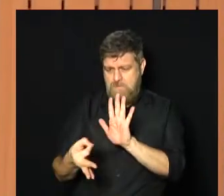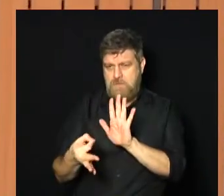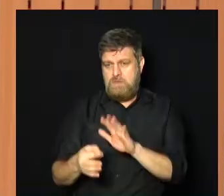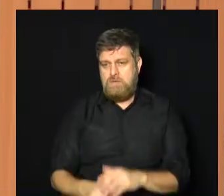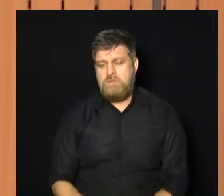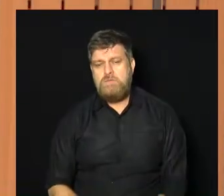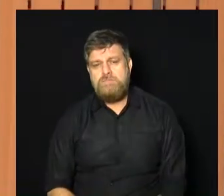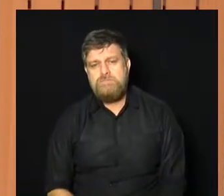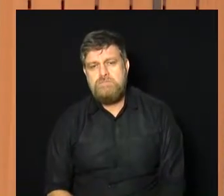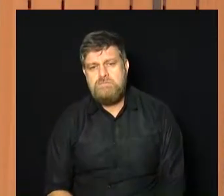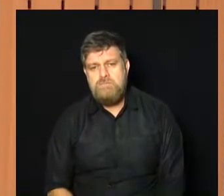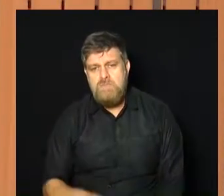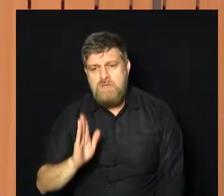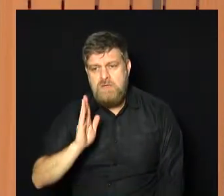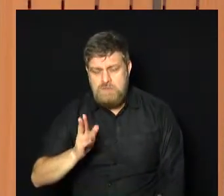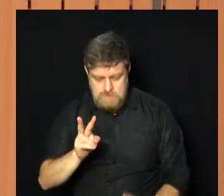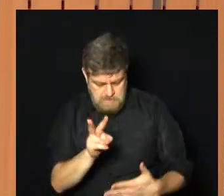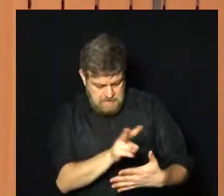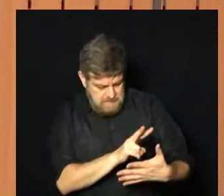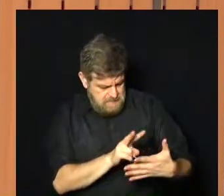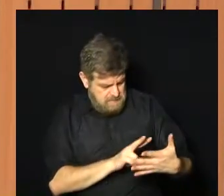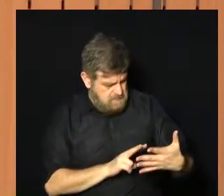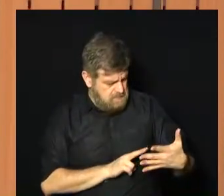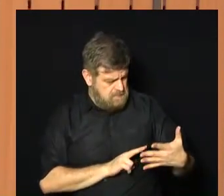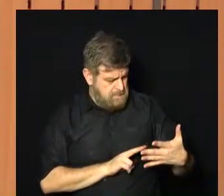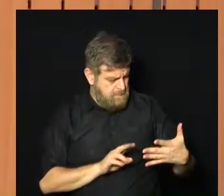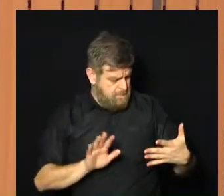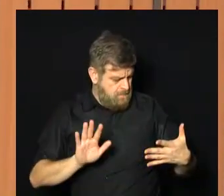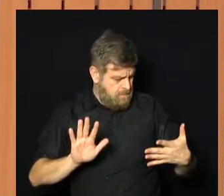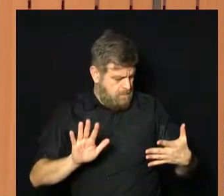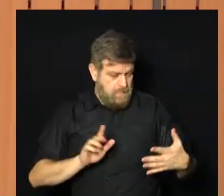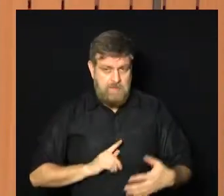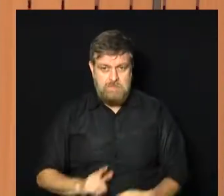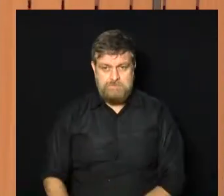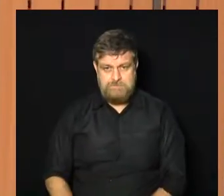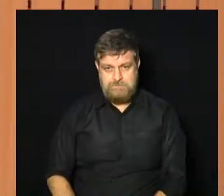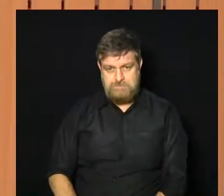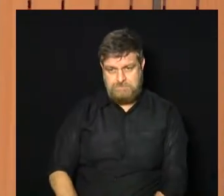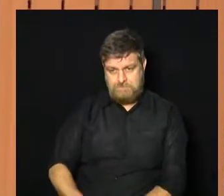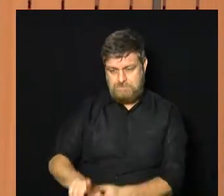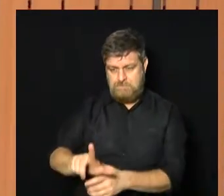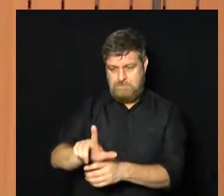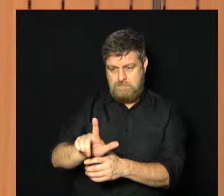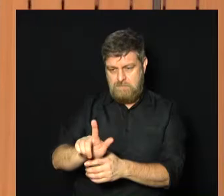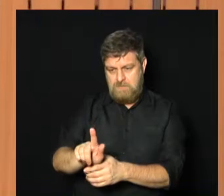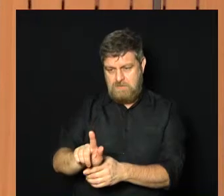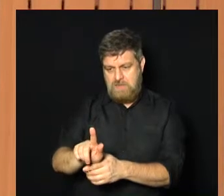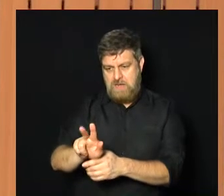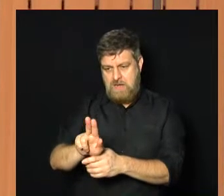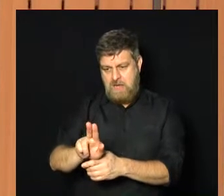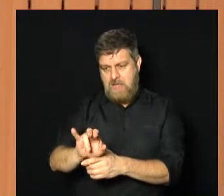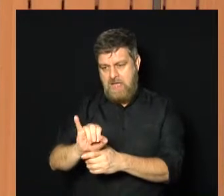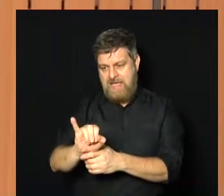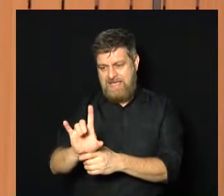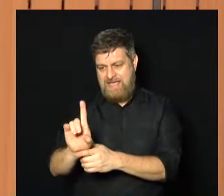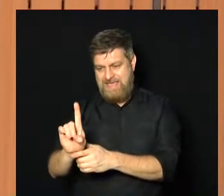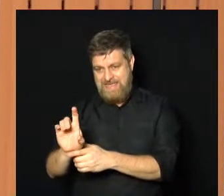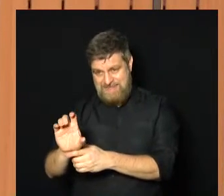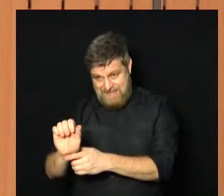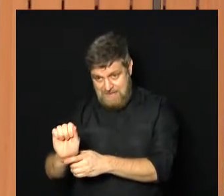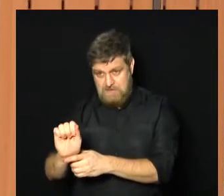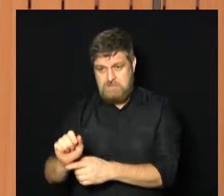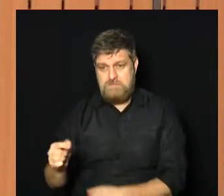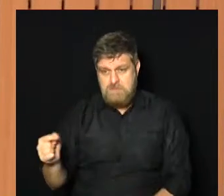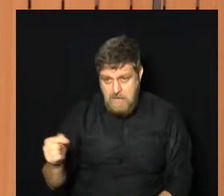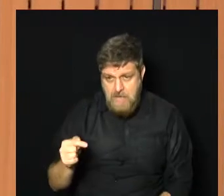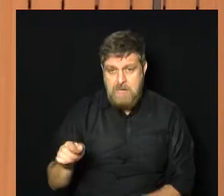deixa eu ver se eu já falei todas, da Guida Calisto, que também é monitora, né?